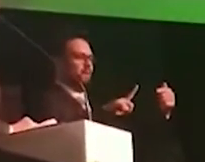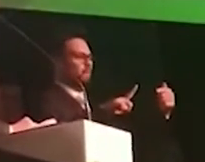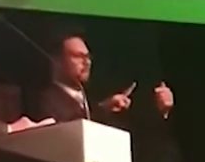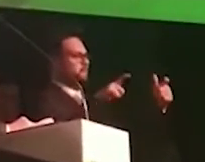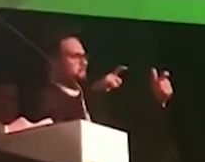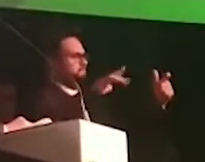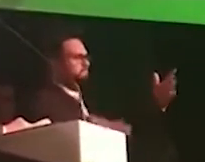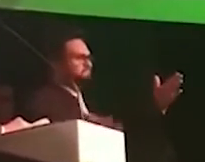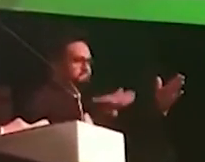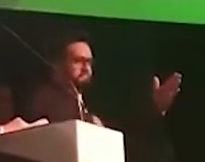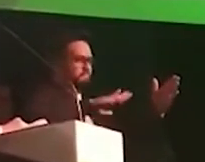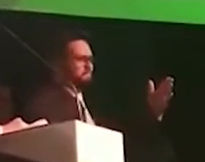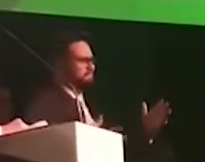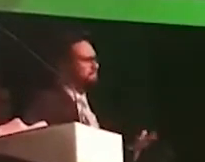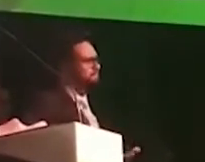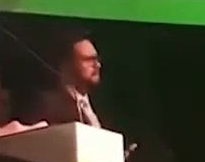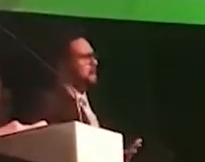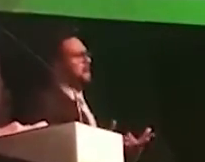maravilhosa,